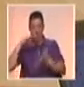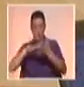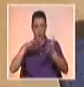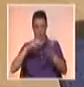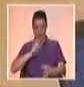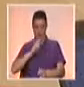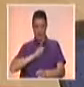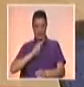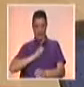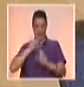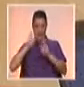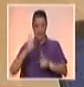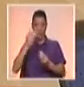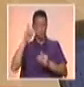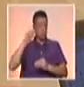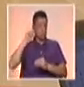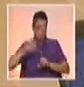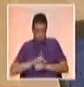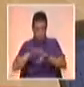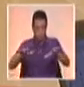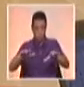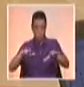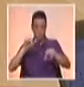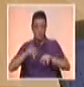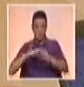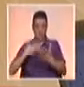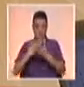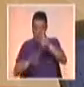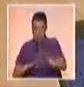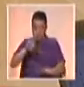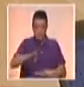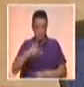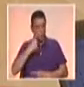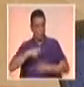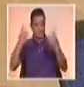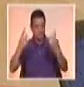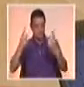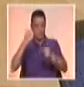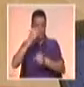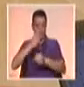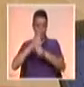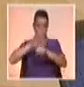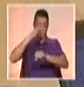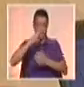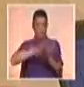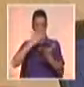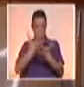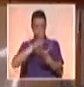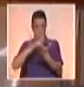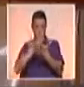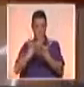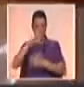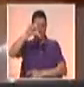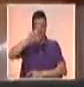de ética deontológico, que foi bastante importante para se dar esse passo no reconhecimento profissional do intérprete,